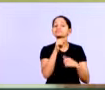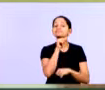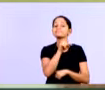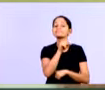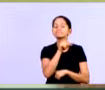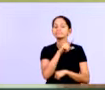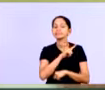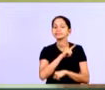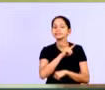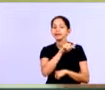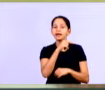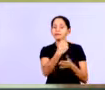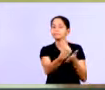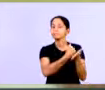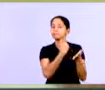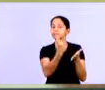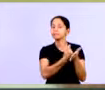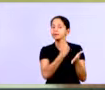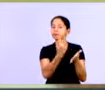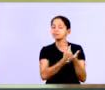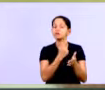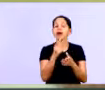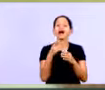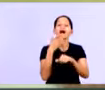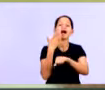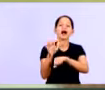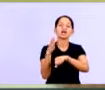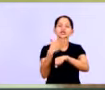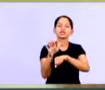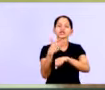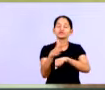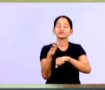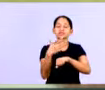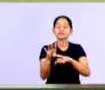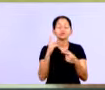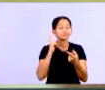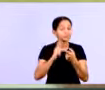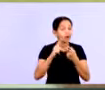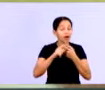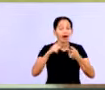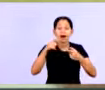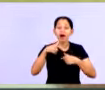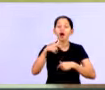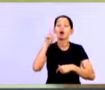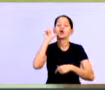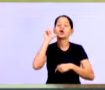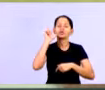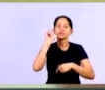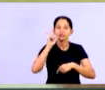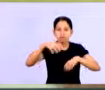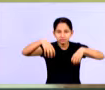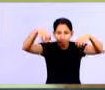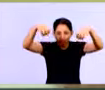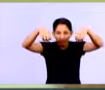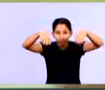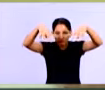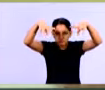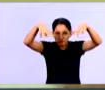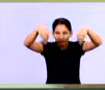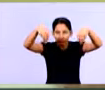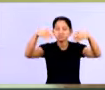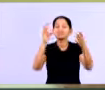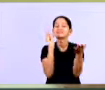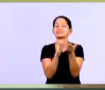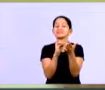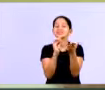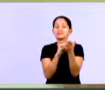Os alunos estão perguntando sobre a prorrogação da atividade. Faltou bastante energia no estado, né, ontem. Então, nós conversamos com a equipe técnica. Parece que talvez